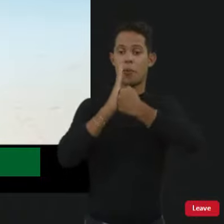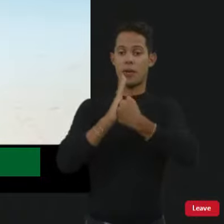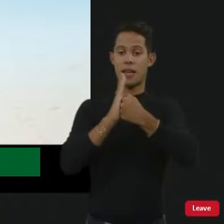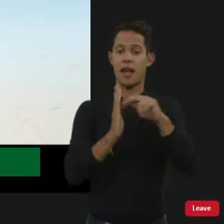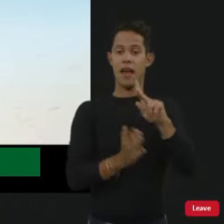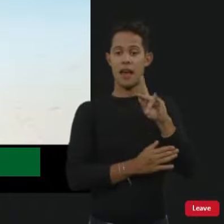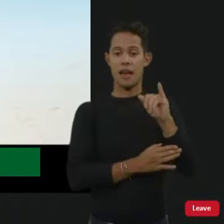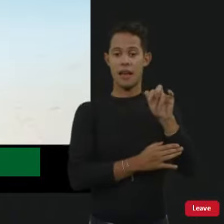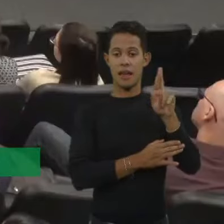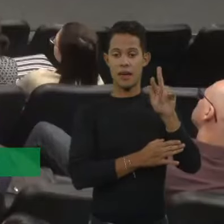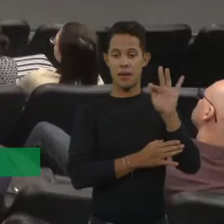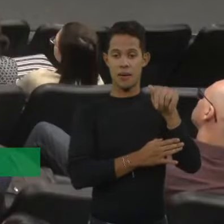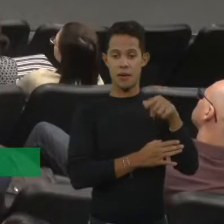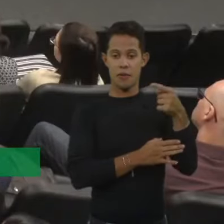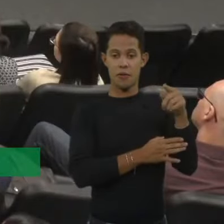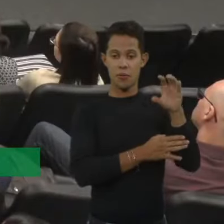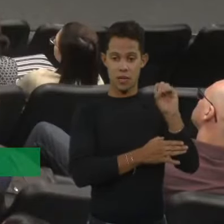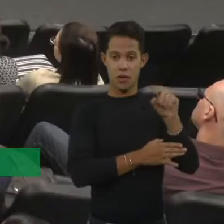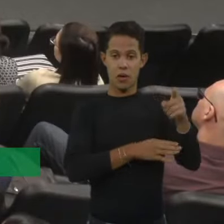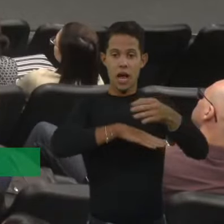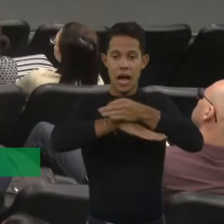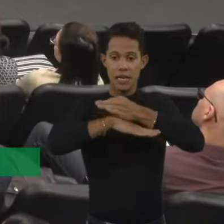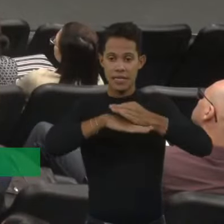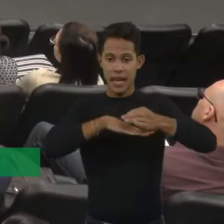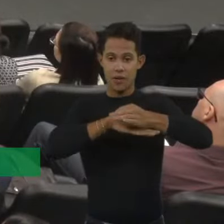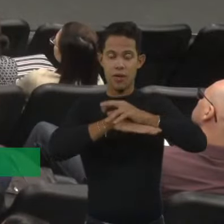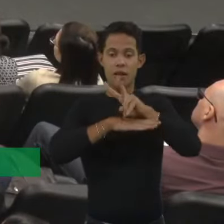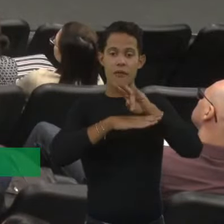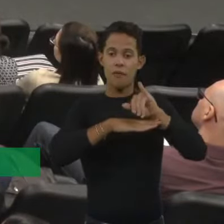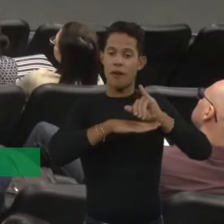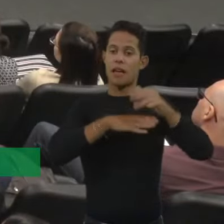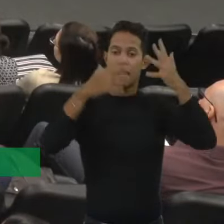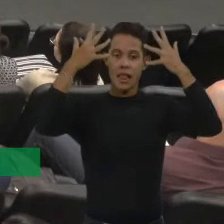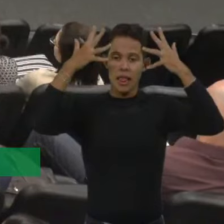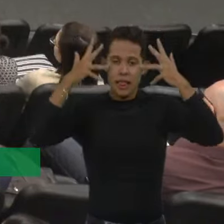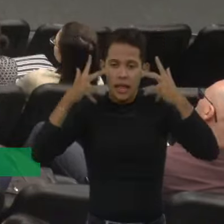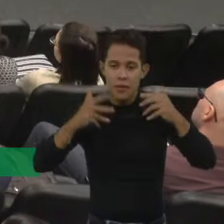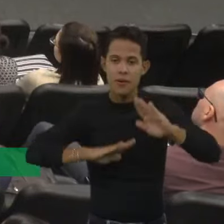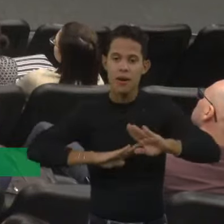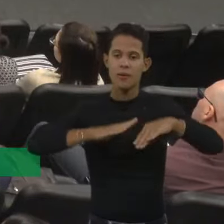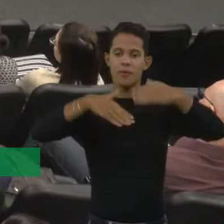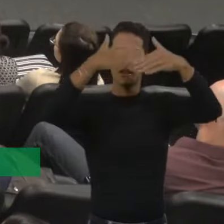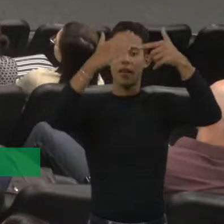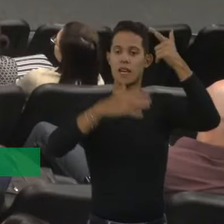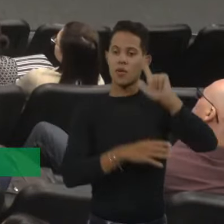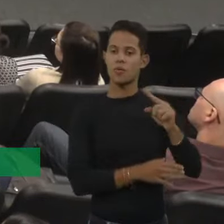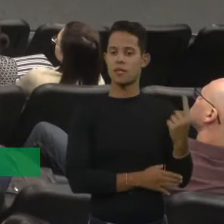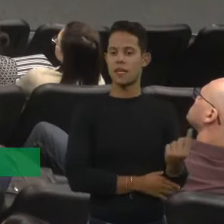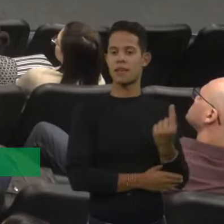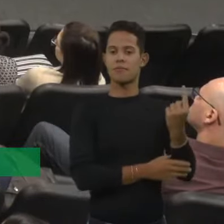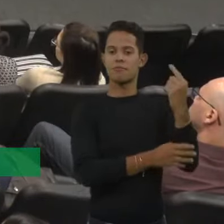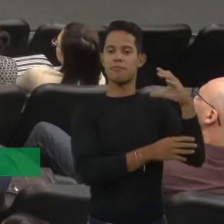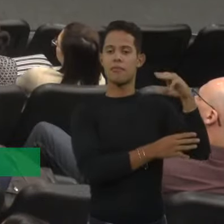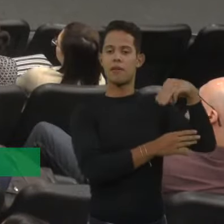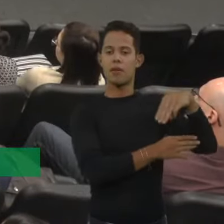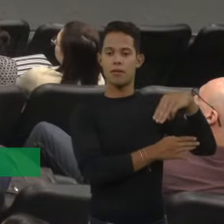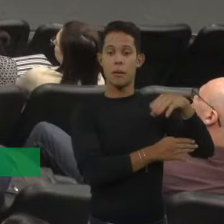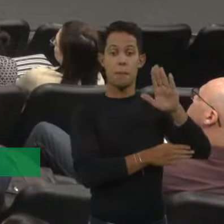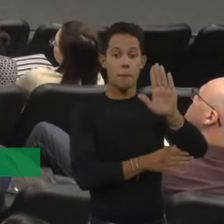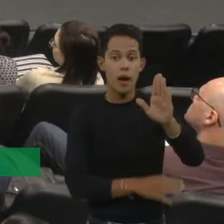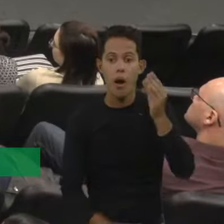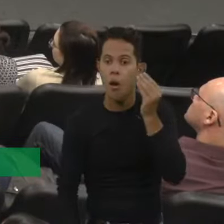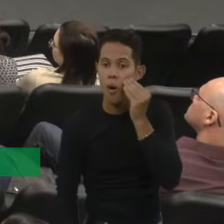essa célula possa crescer naturalmente e a gente ganhar alguns centímetros. É claro que eu não estou falando só